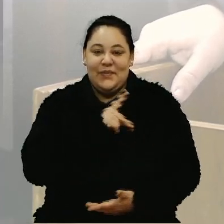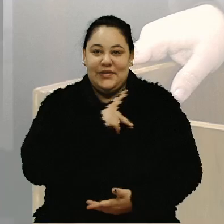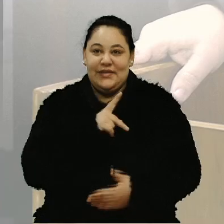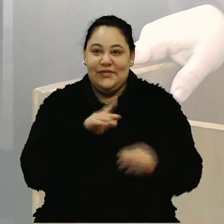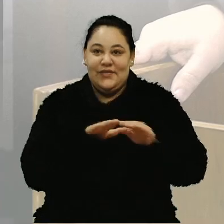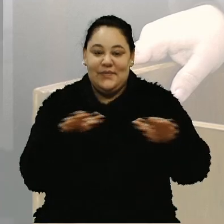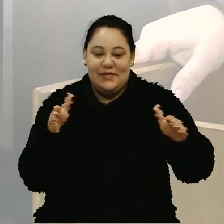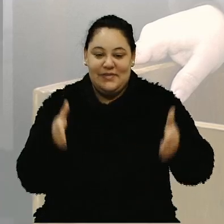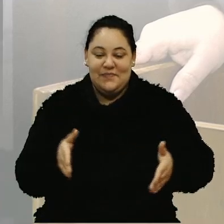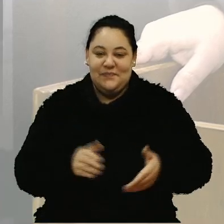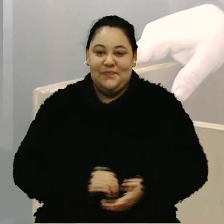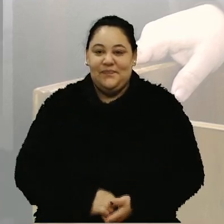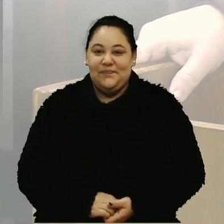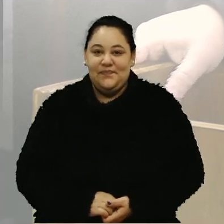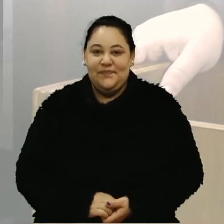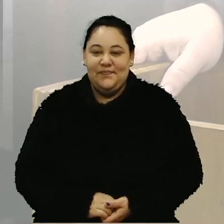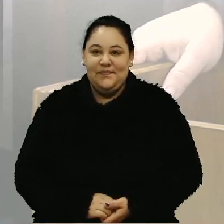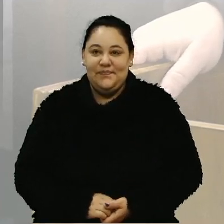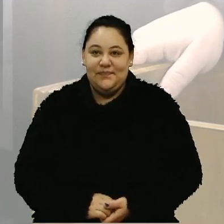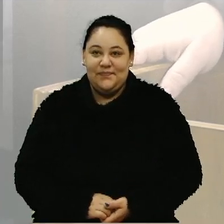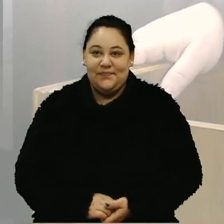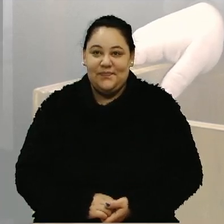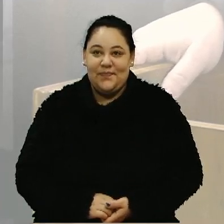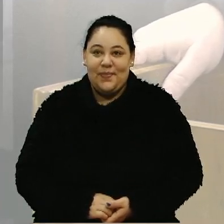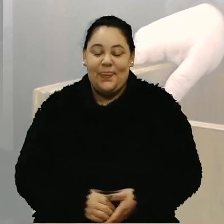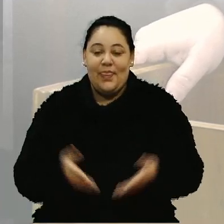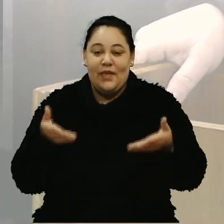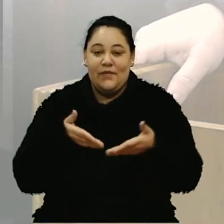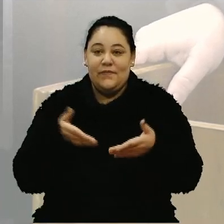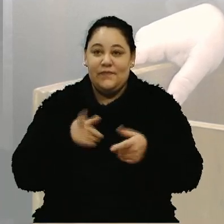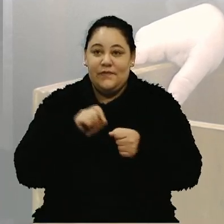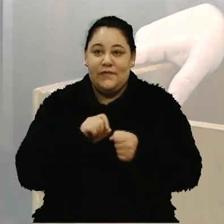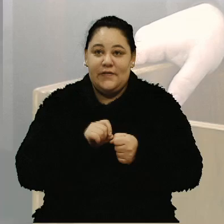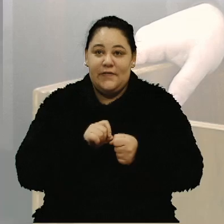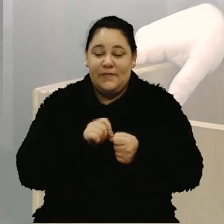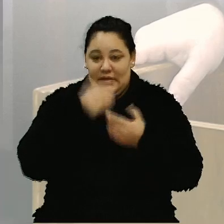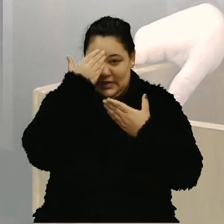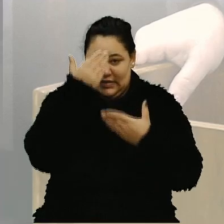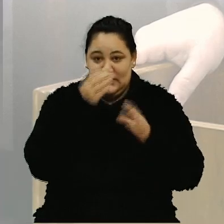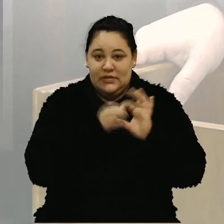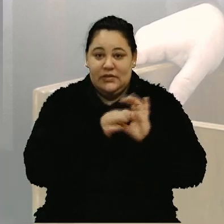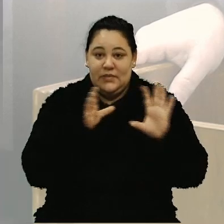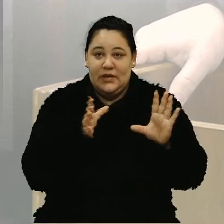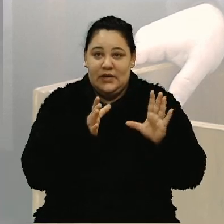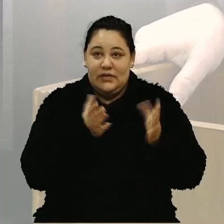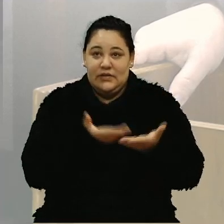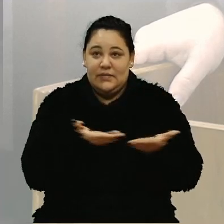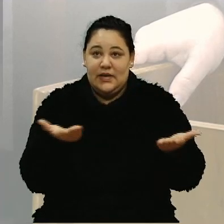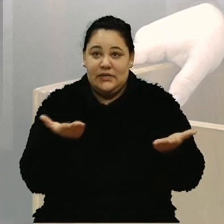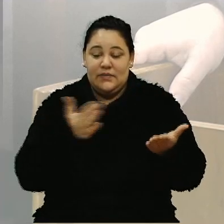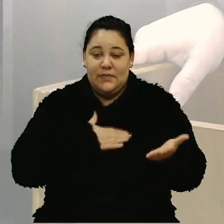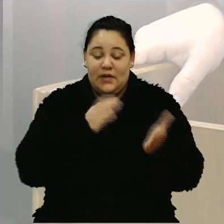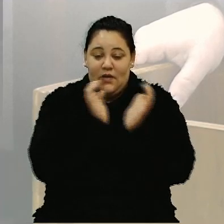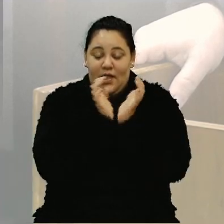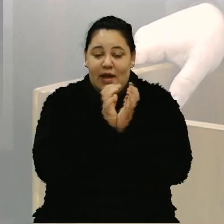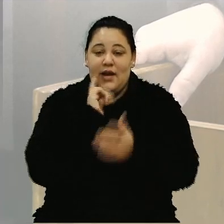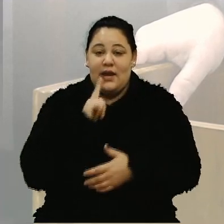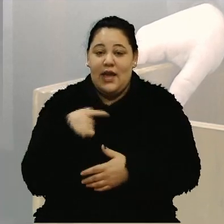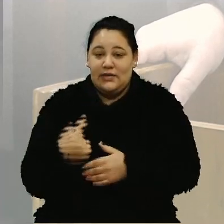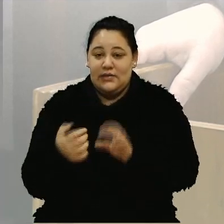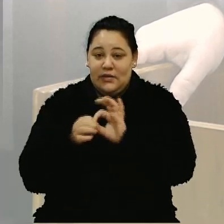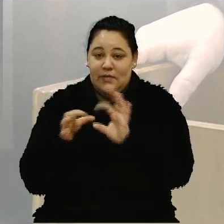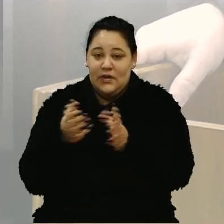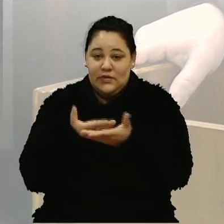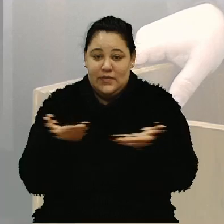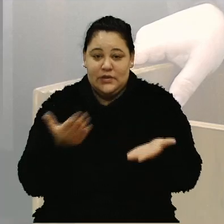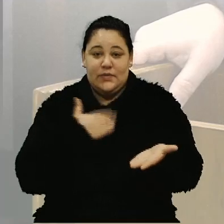Então, hoje eu venho fazer esse grande expediente e agradeço a cedência da minha colega vereadora Gladys Frisso pela cedência do